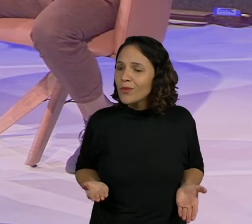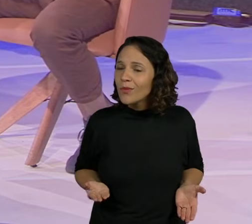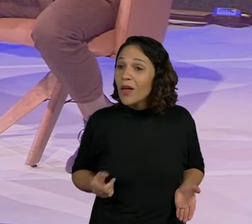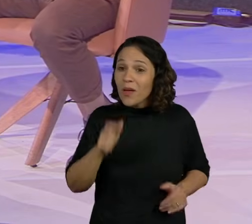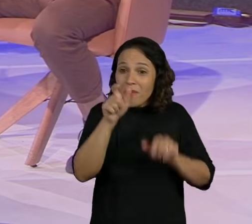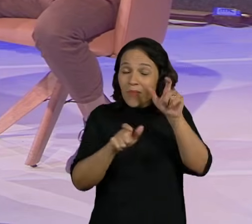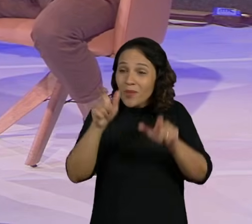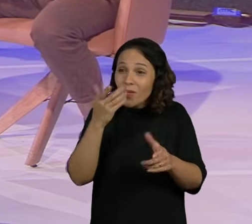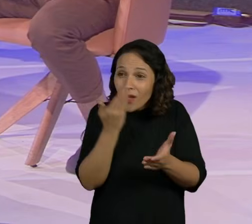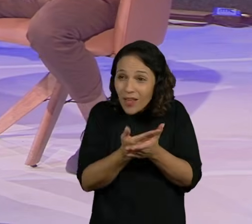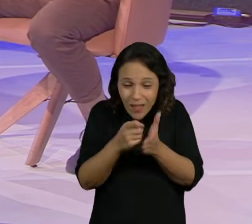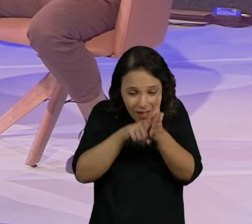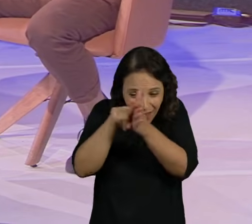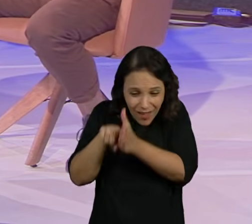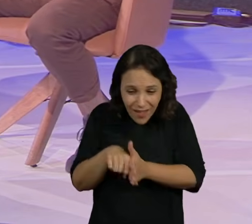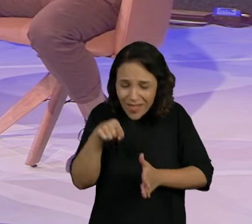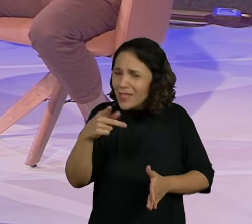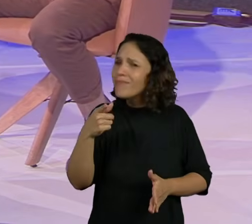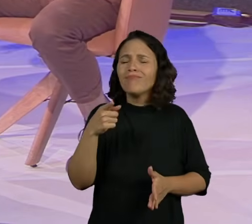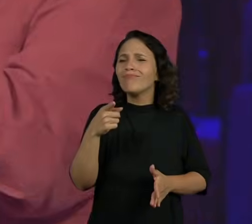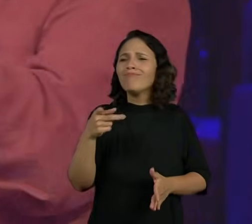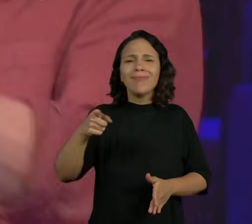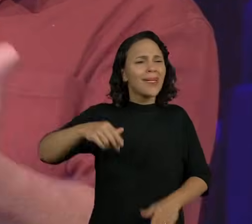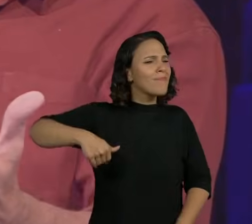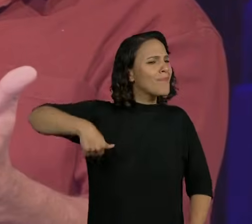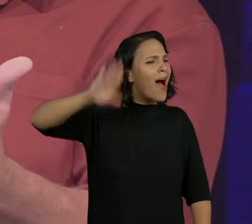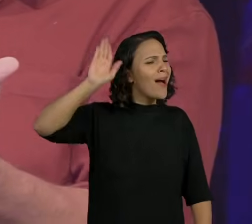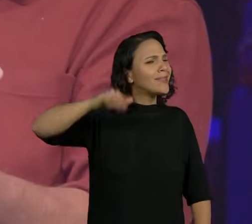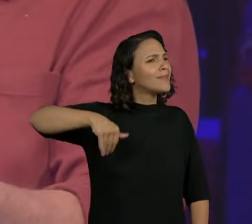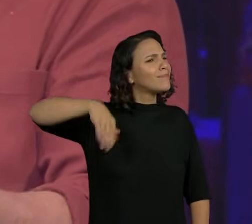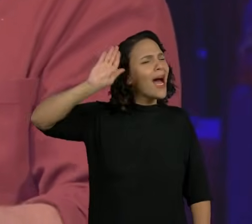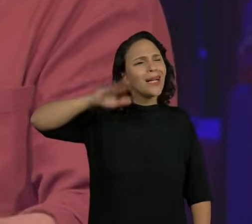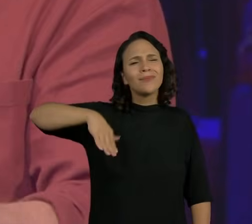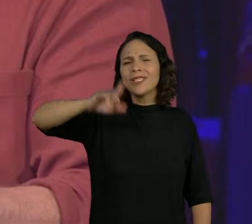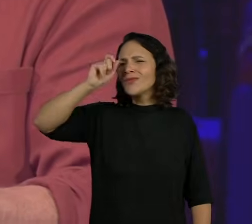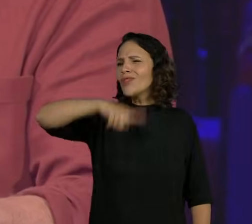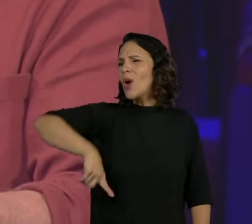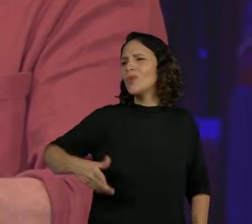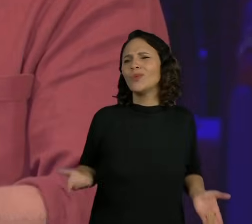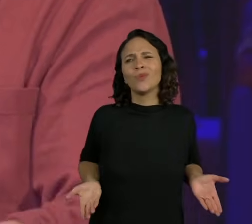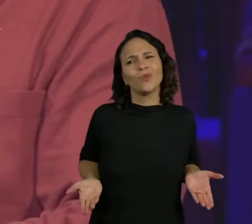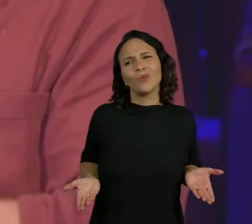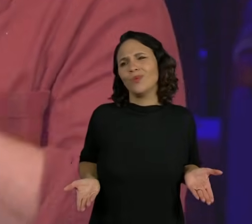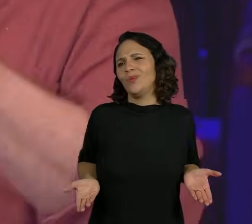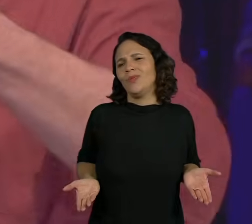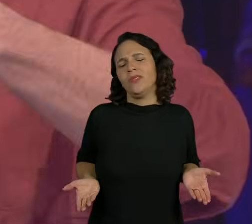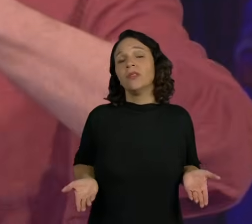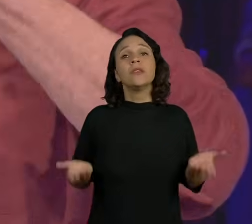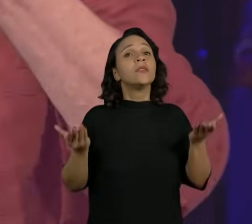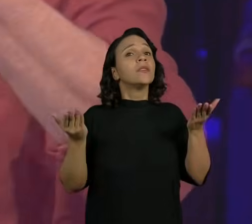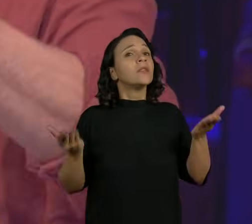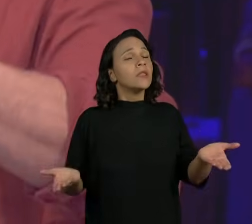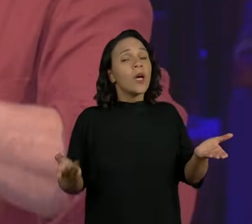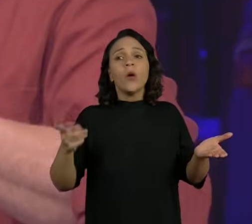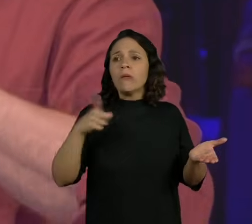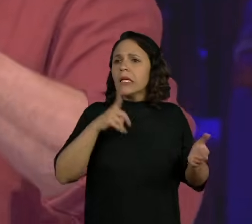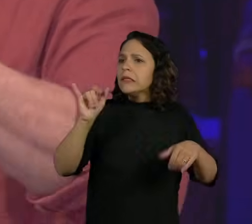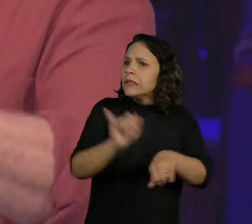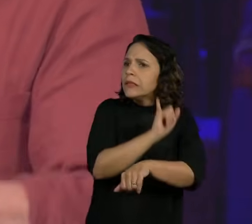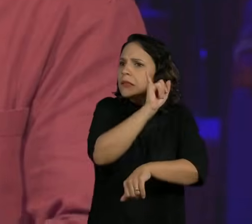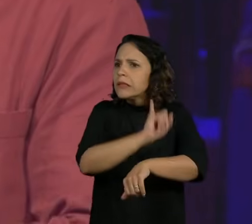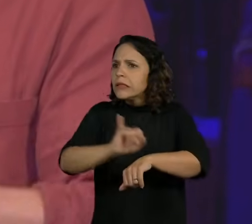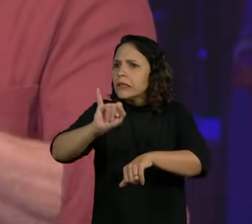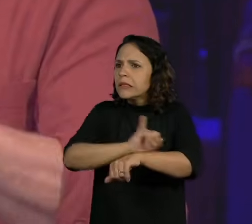que é mais ainda. Entendeu? Só que ninguém fala nisso. Né? Entendeu? Então você tem 1000 mecanismos